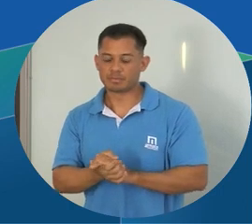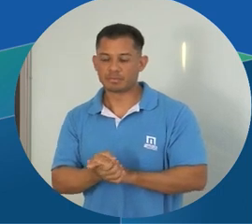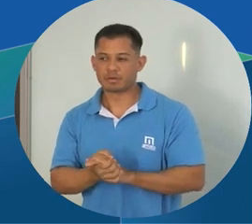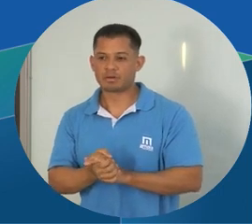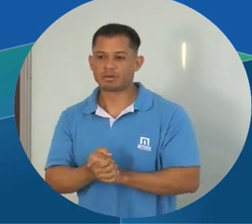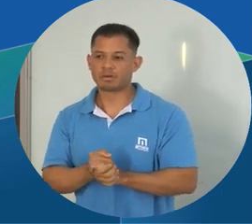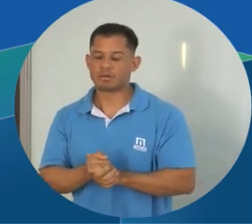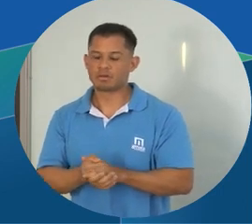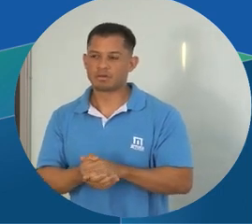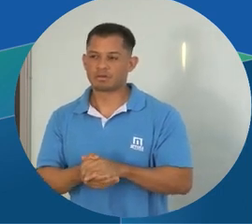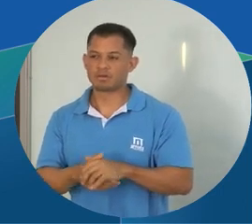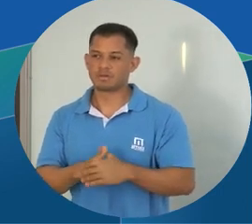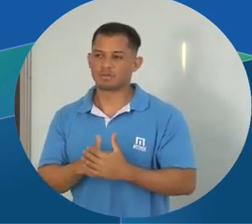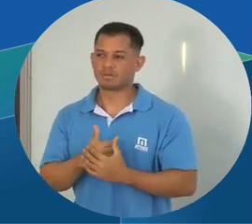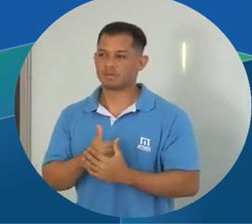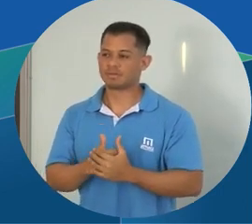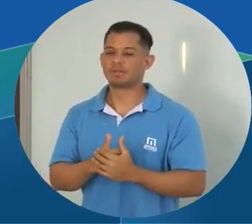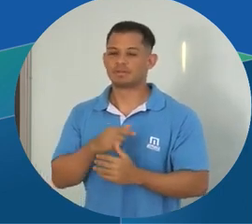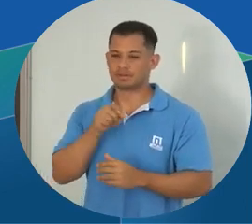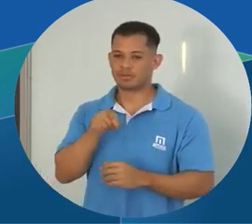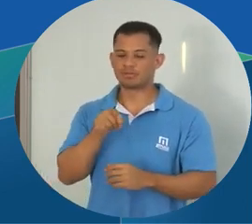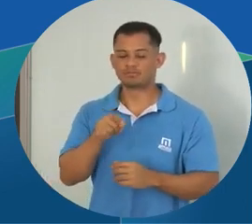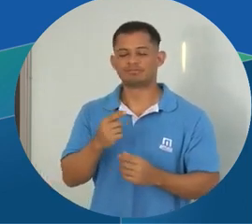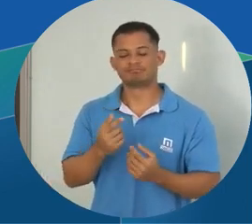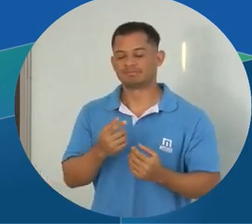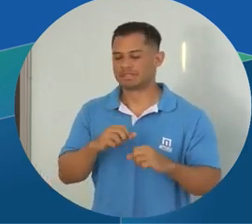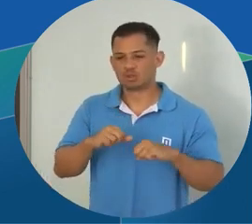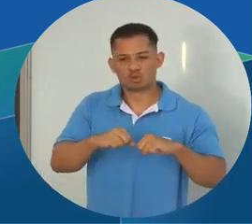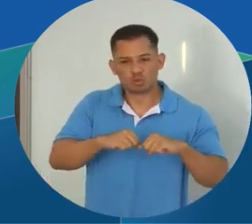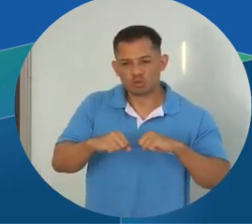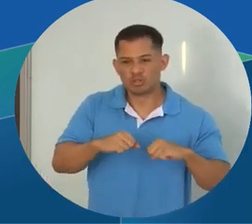foi algo muito discutido,